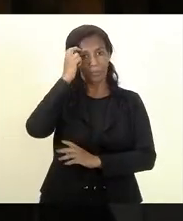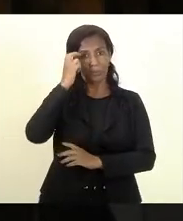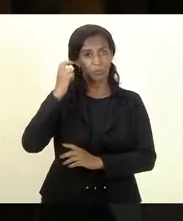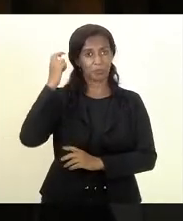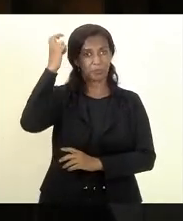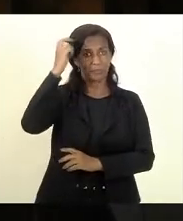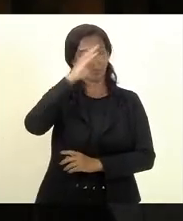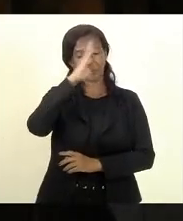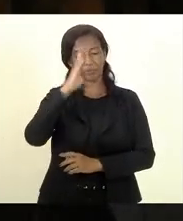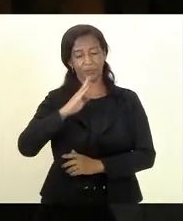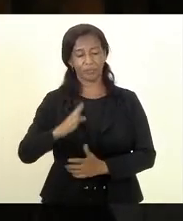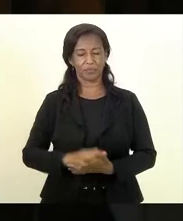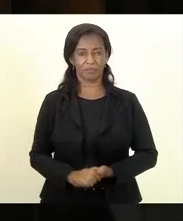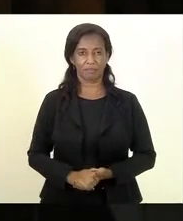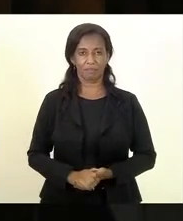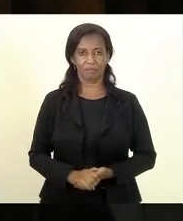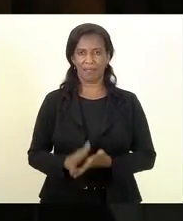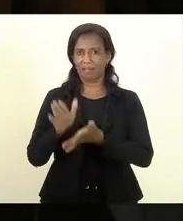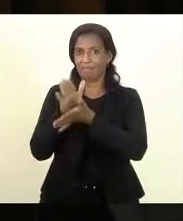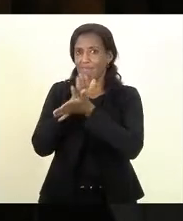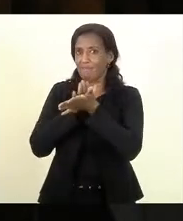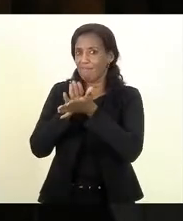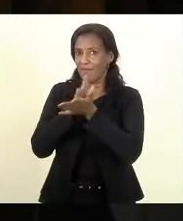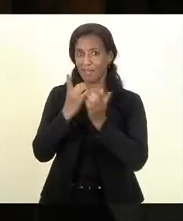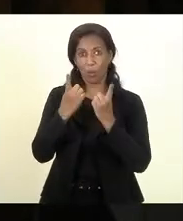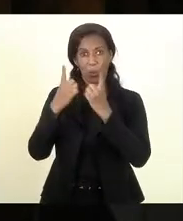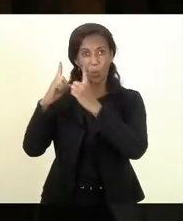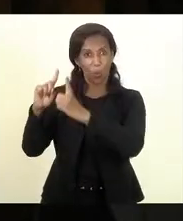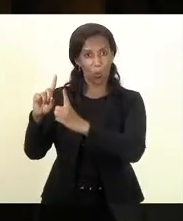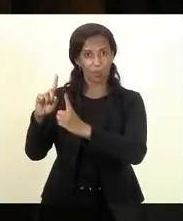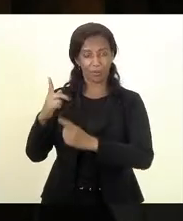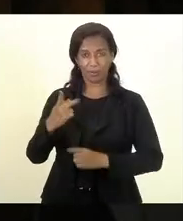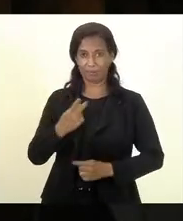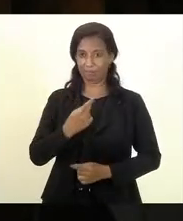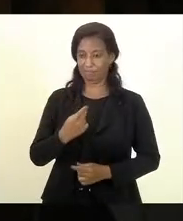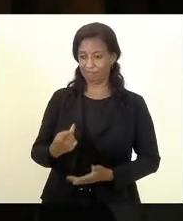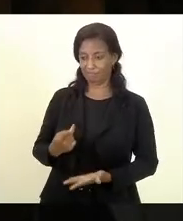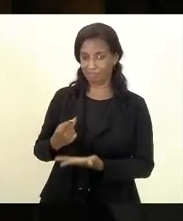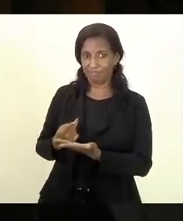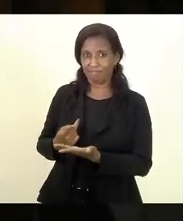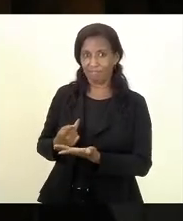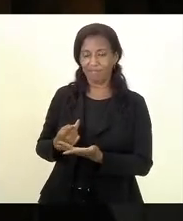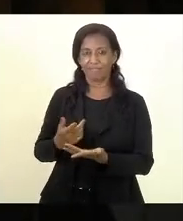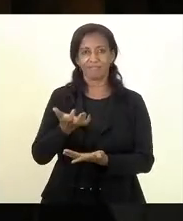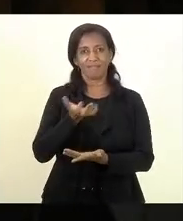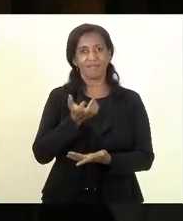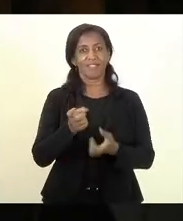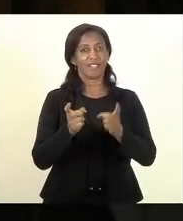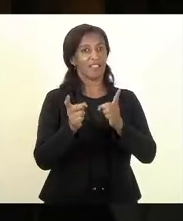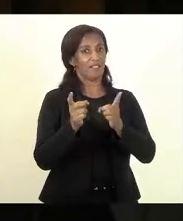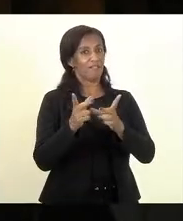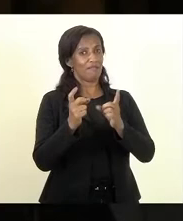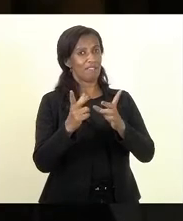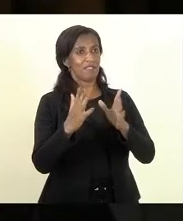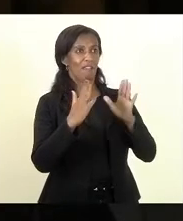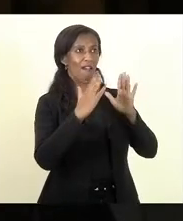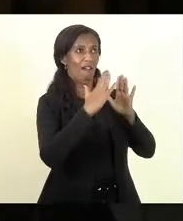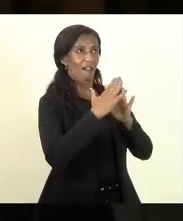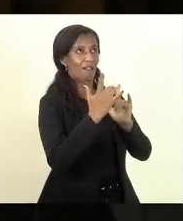brasileira. Nada conta, senhora presidente, que se queira vender imóveis